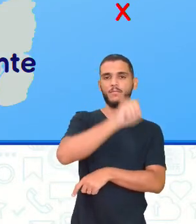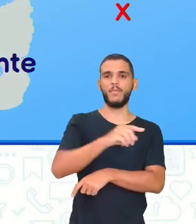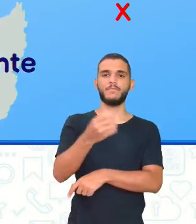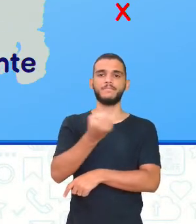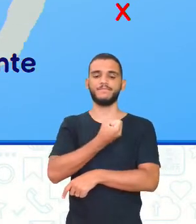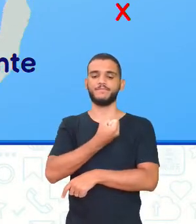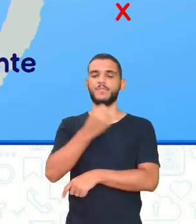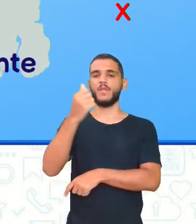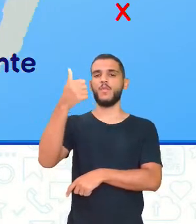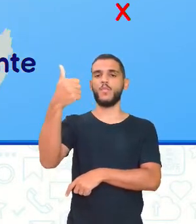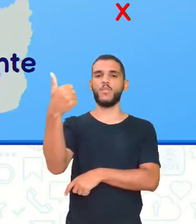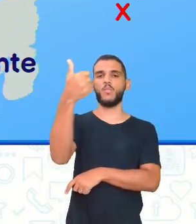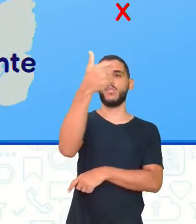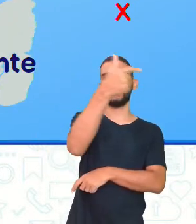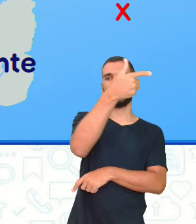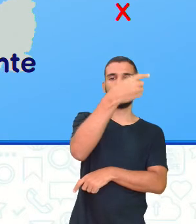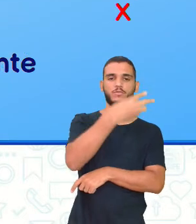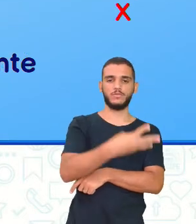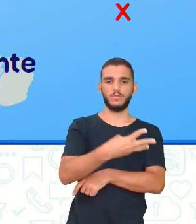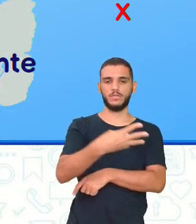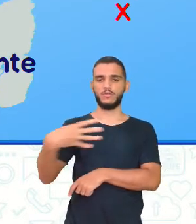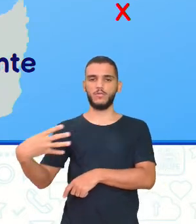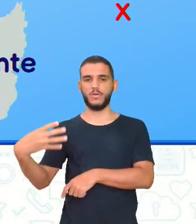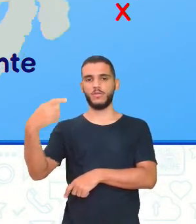ele é